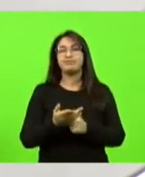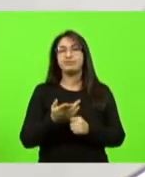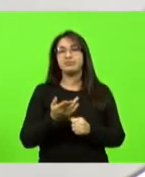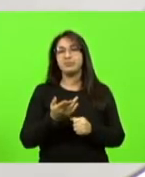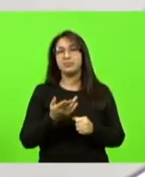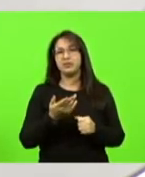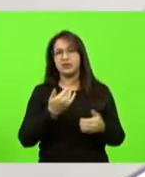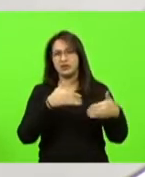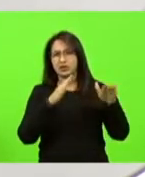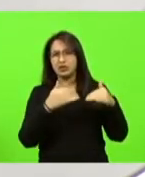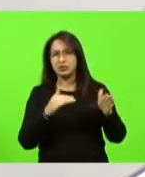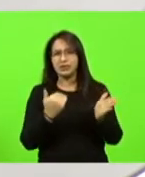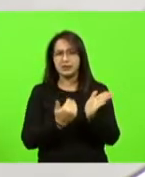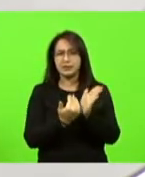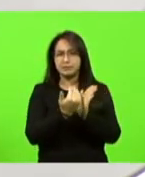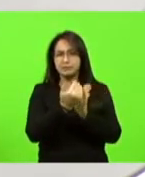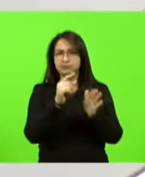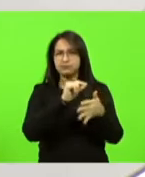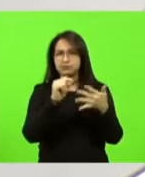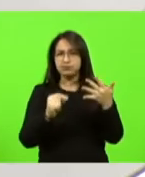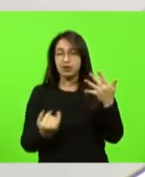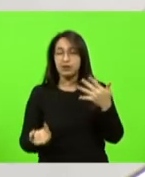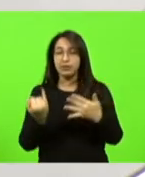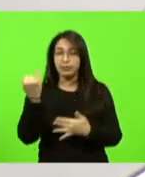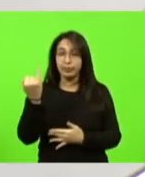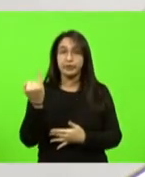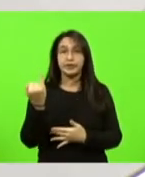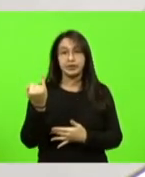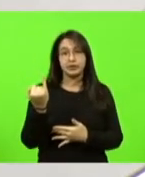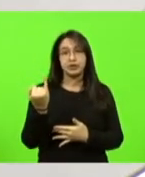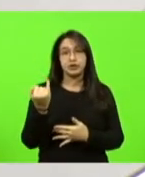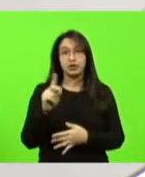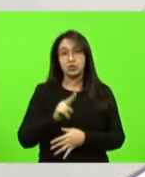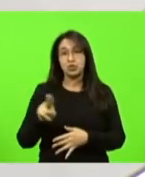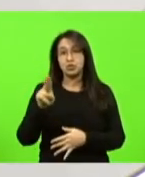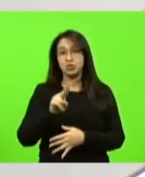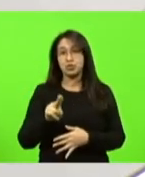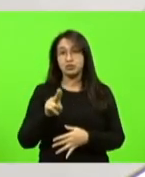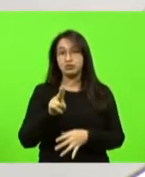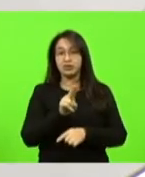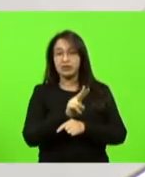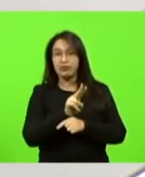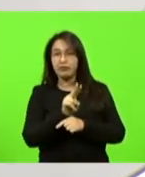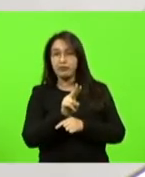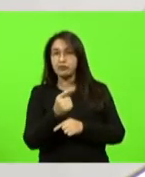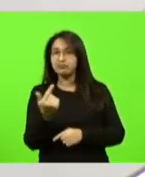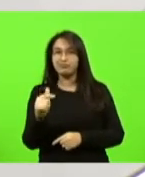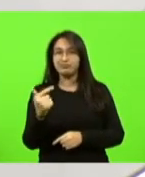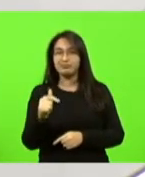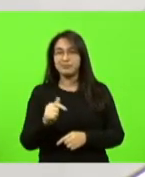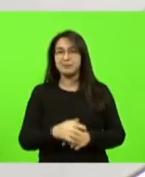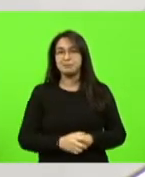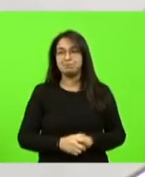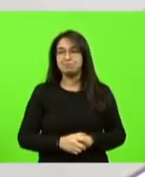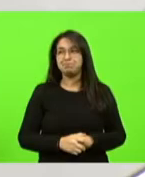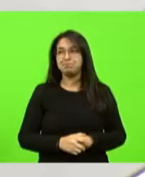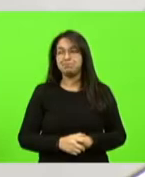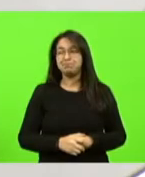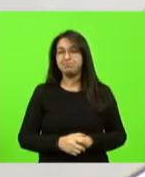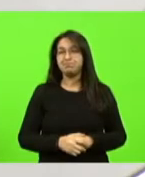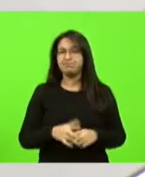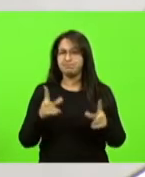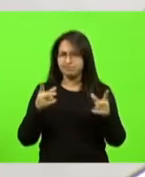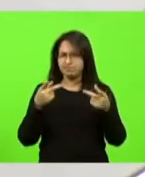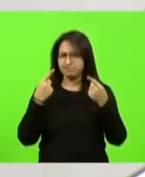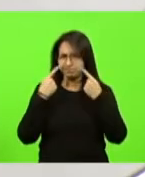e não disponibilizar instrumentos imprescindíveis à fiscalização destes recursos. Vejam bem, nós temos uma